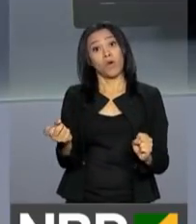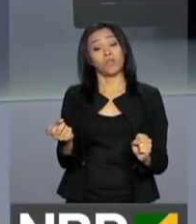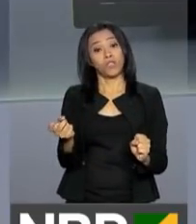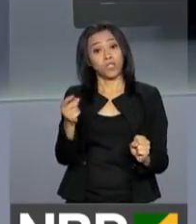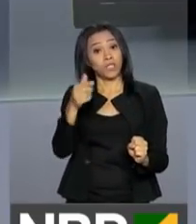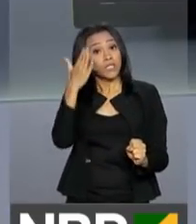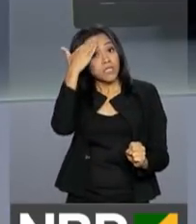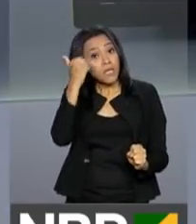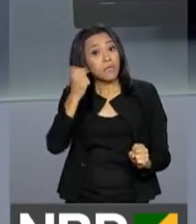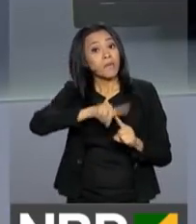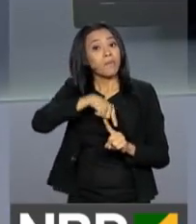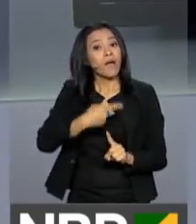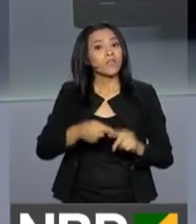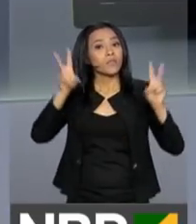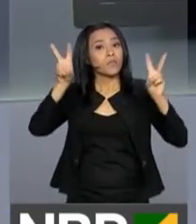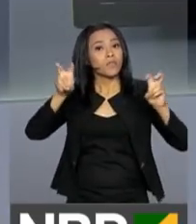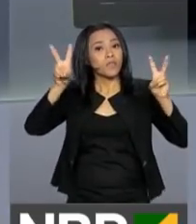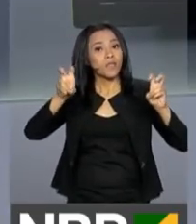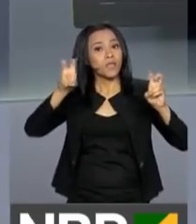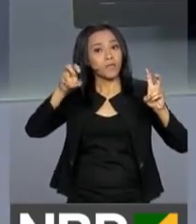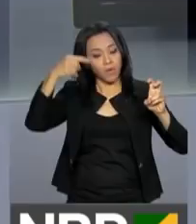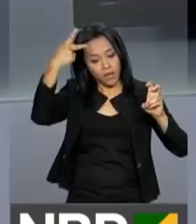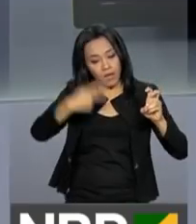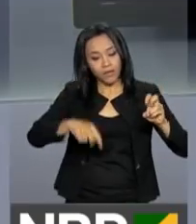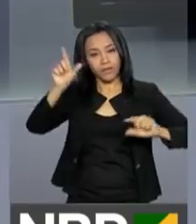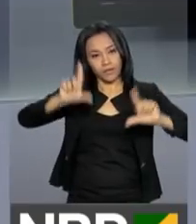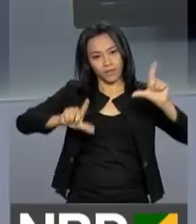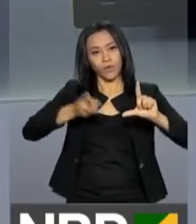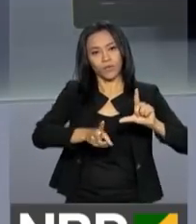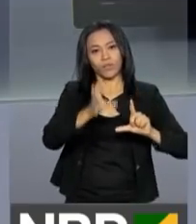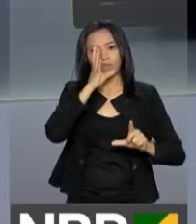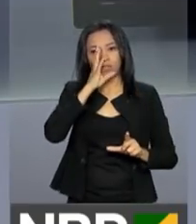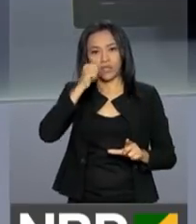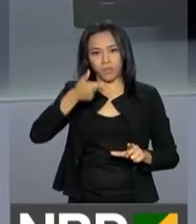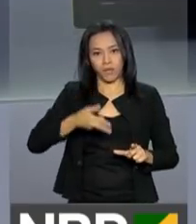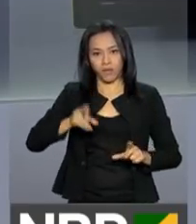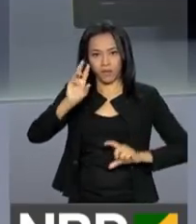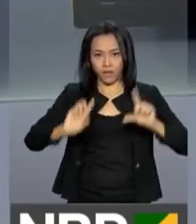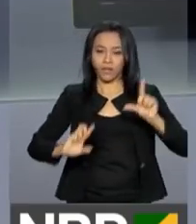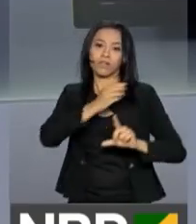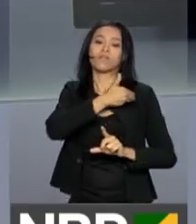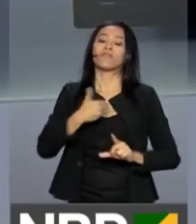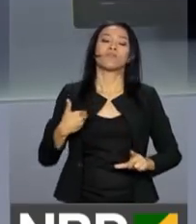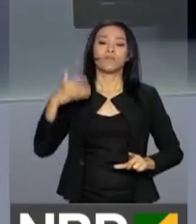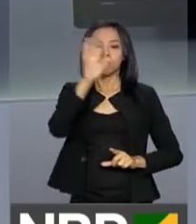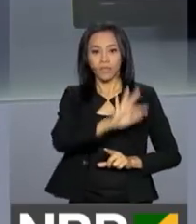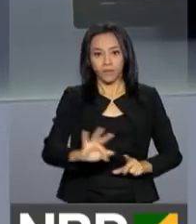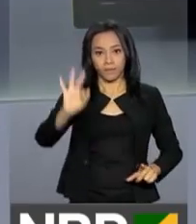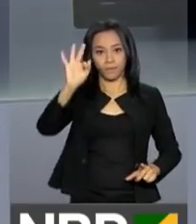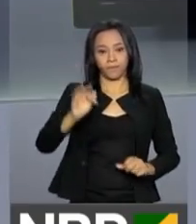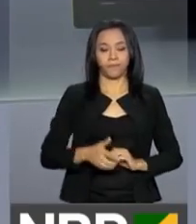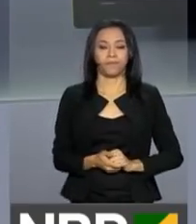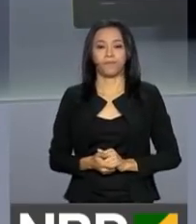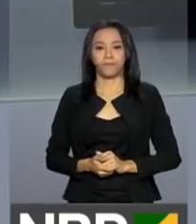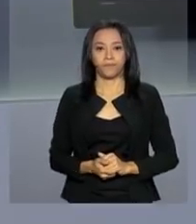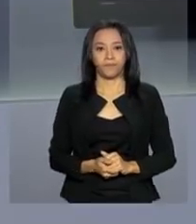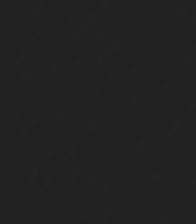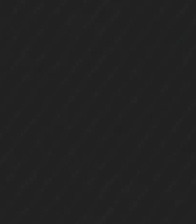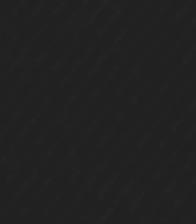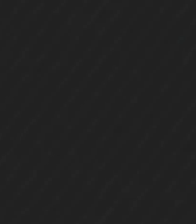saber mais sobre esse assunto ao longo da nossa programação continua com a gente aqui na nbr a tv do governo federal